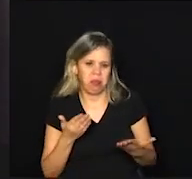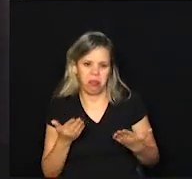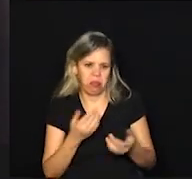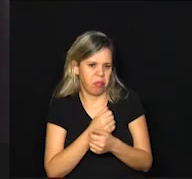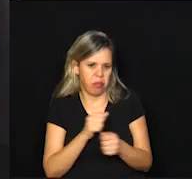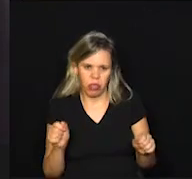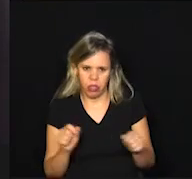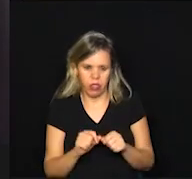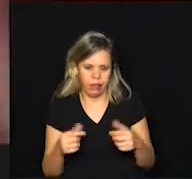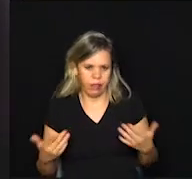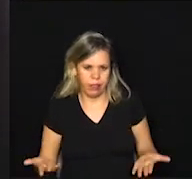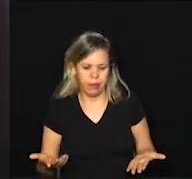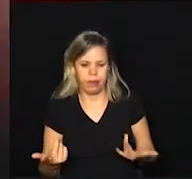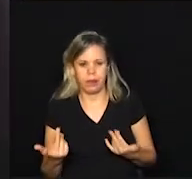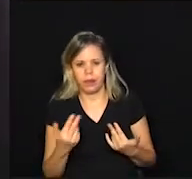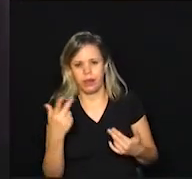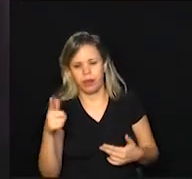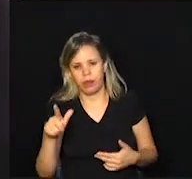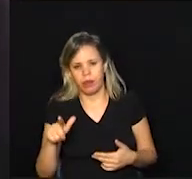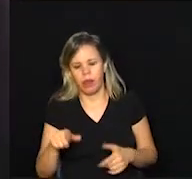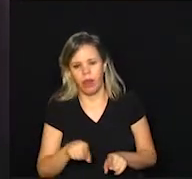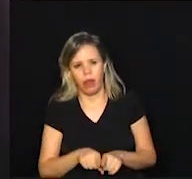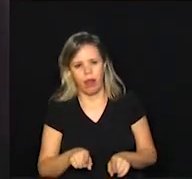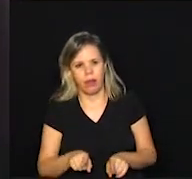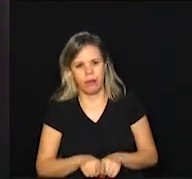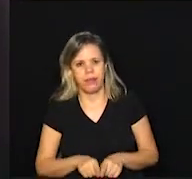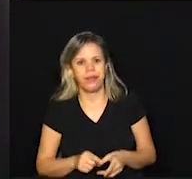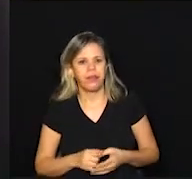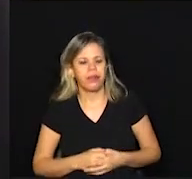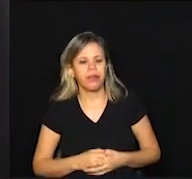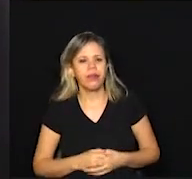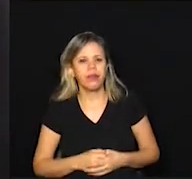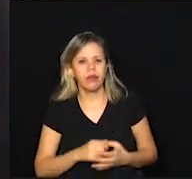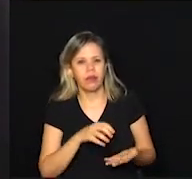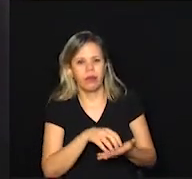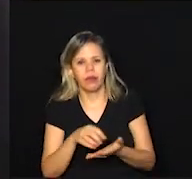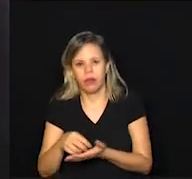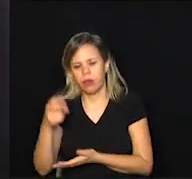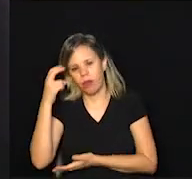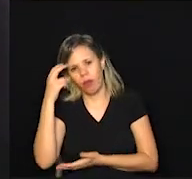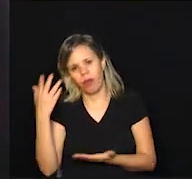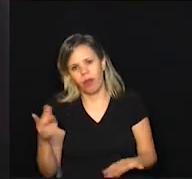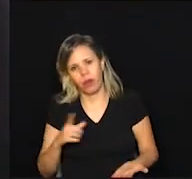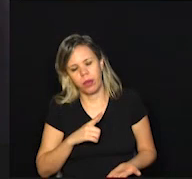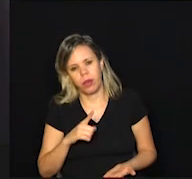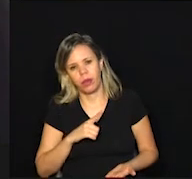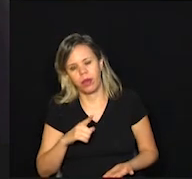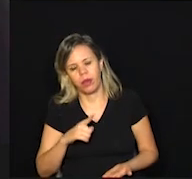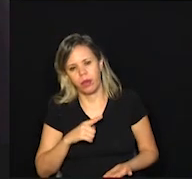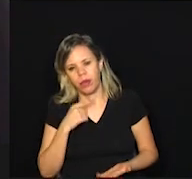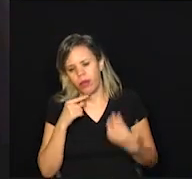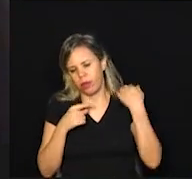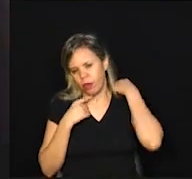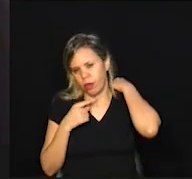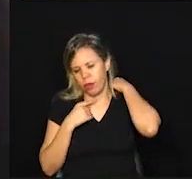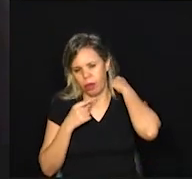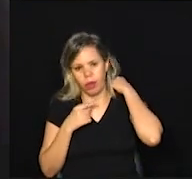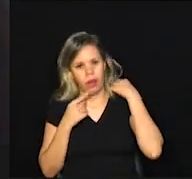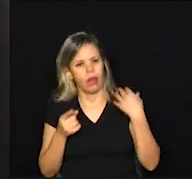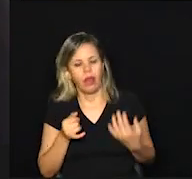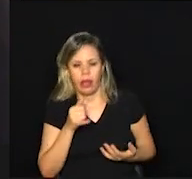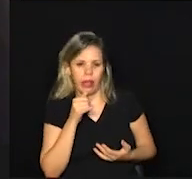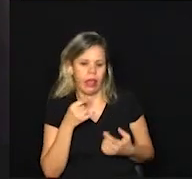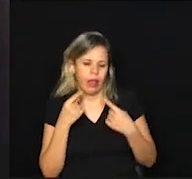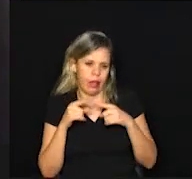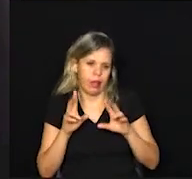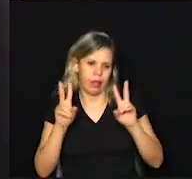impossível de ser feito assim como para outros outras espaços culturais e daí a gente tem que é bastante inclusive